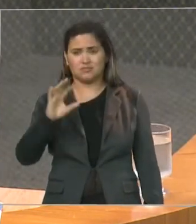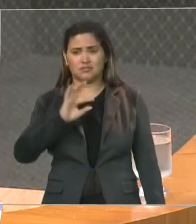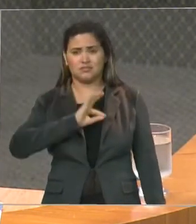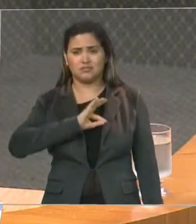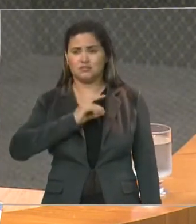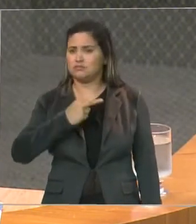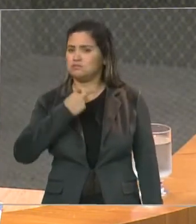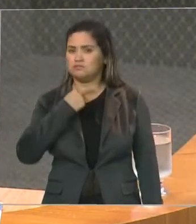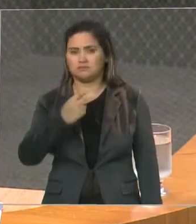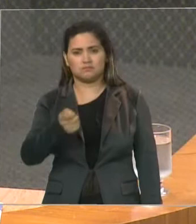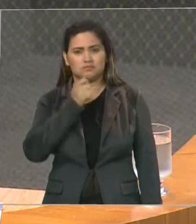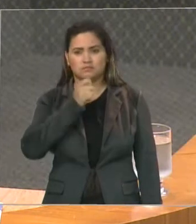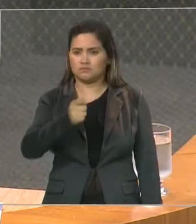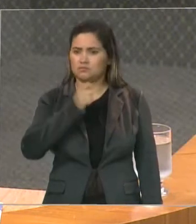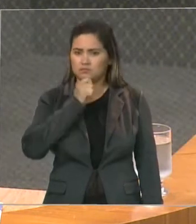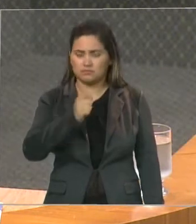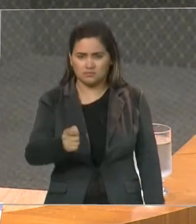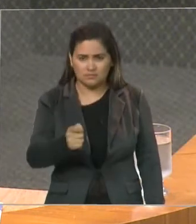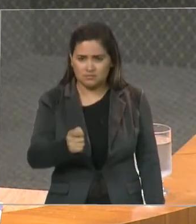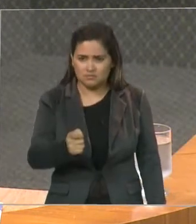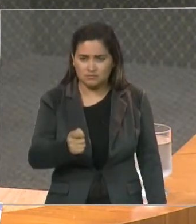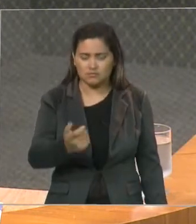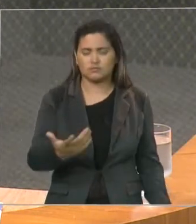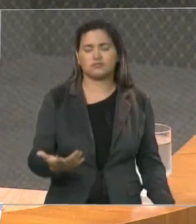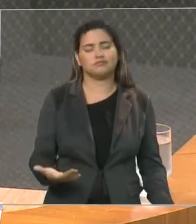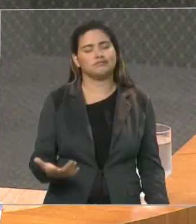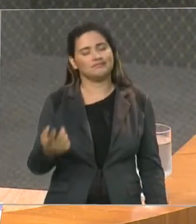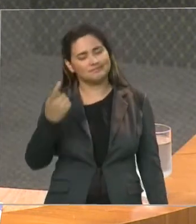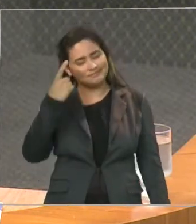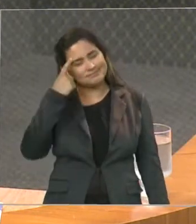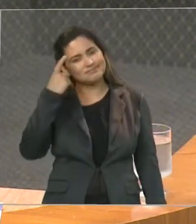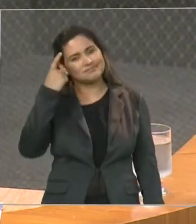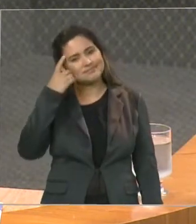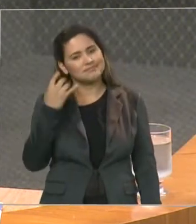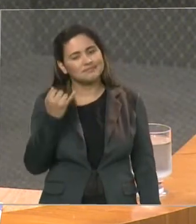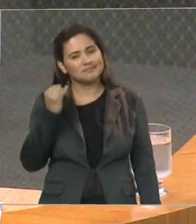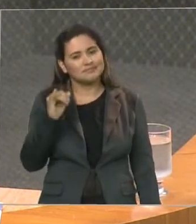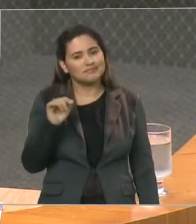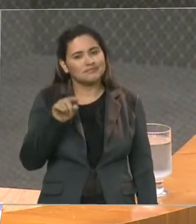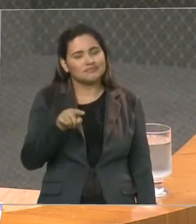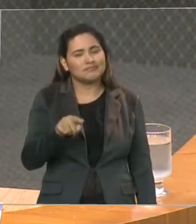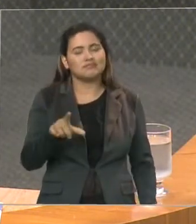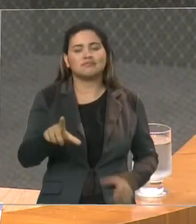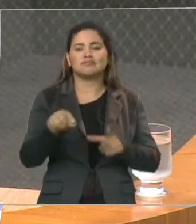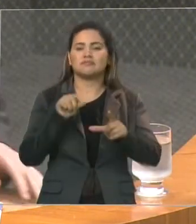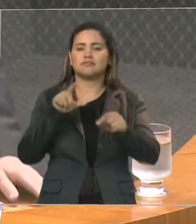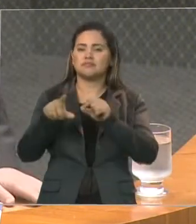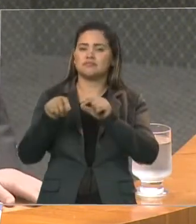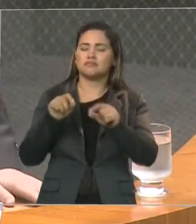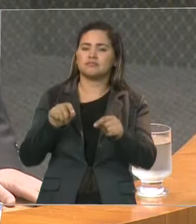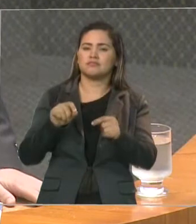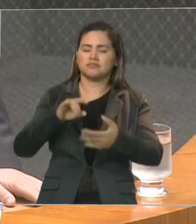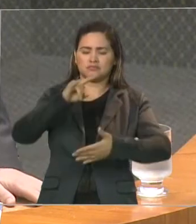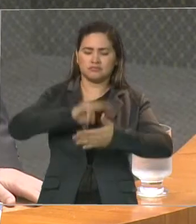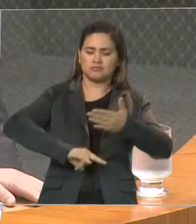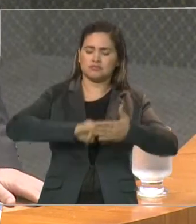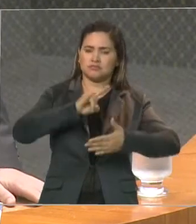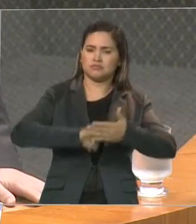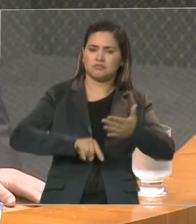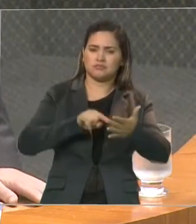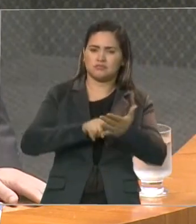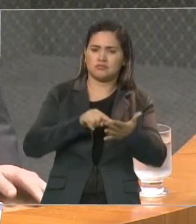uma entrevista à imprensa, imaginem vocês se ele ia tomar algum ato desse sem receber uma